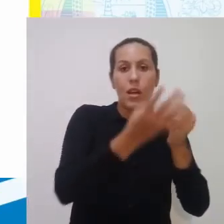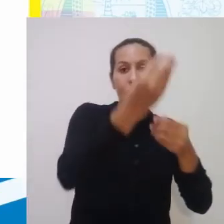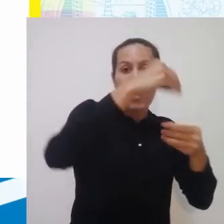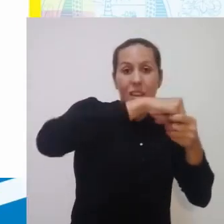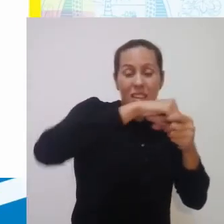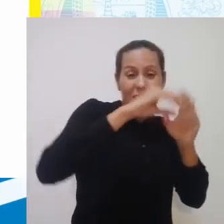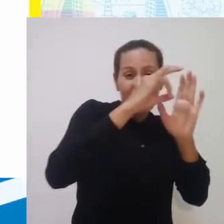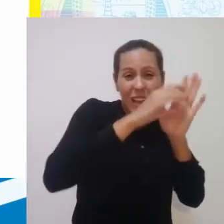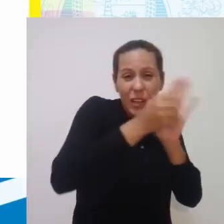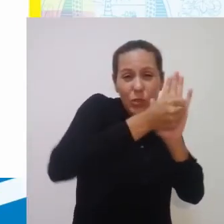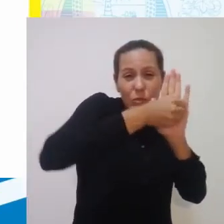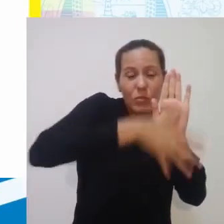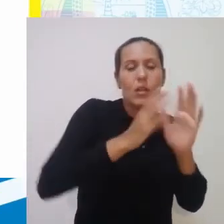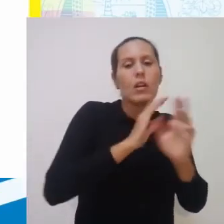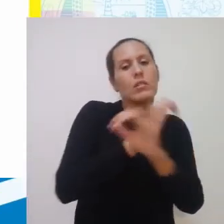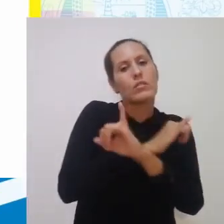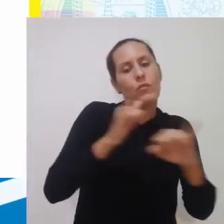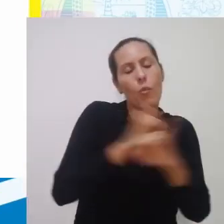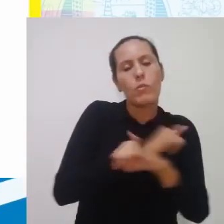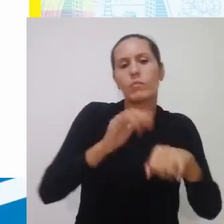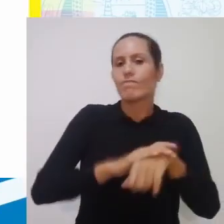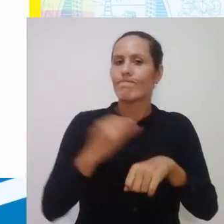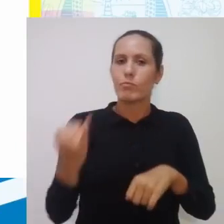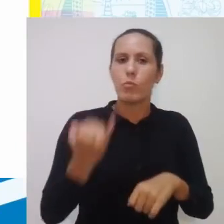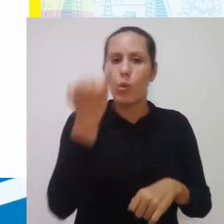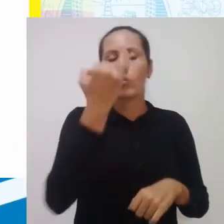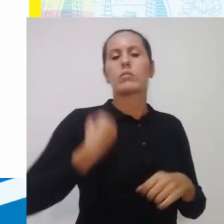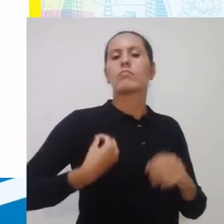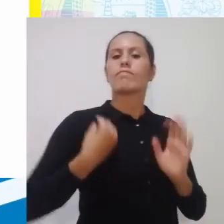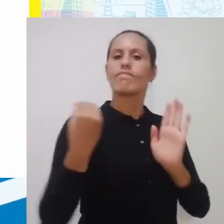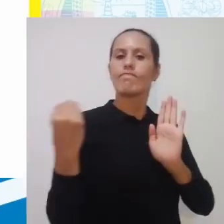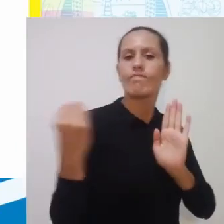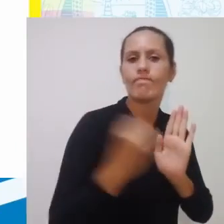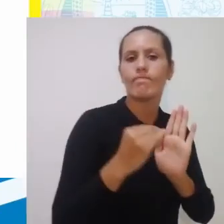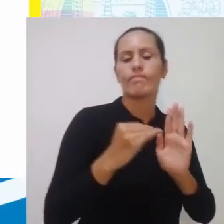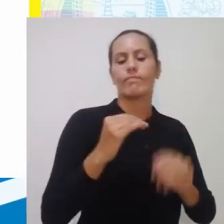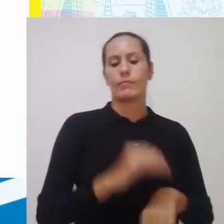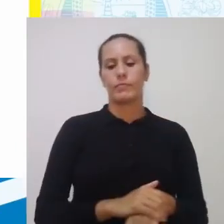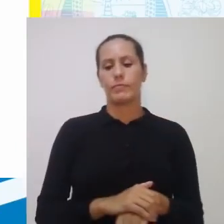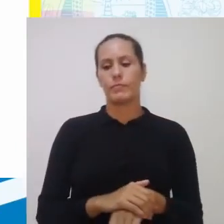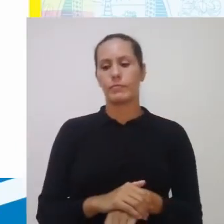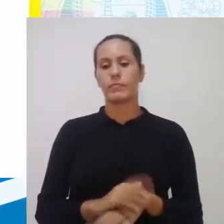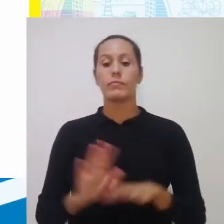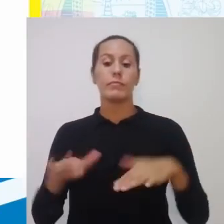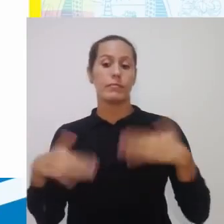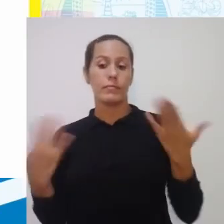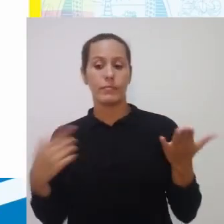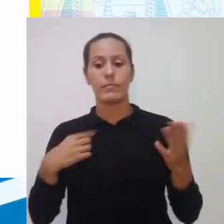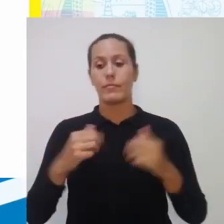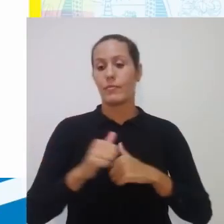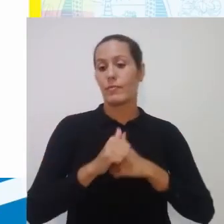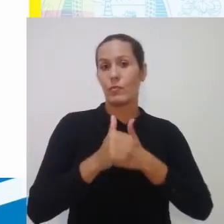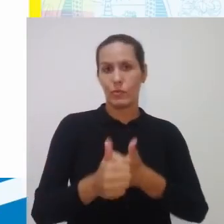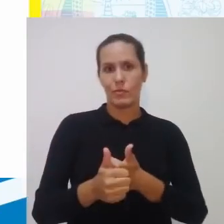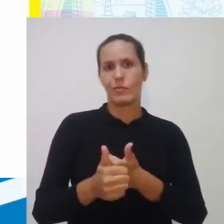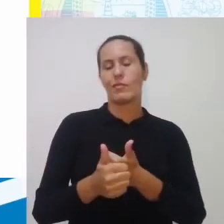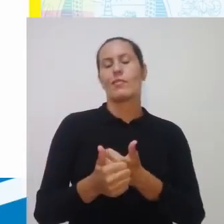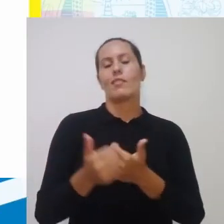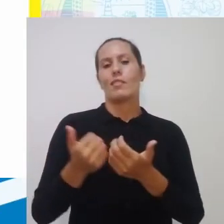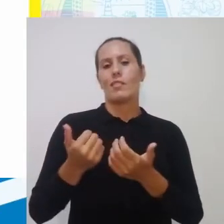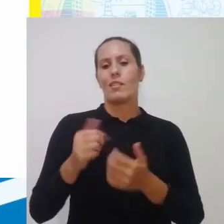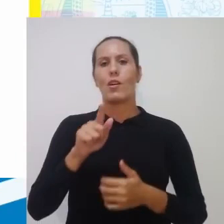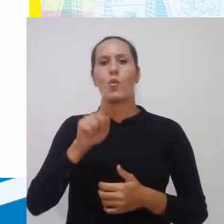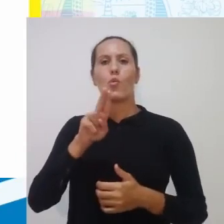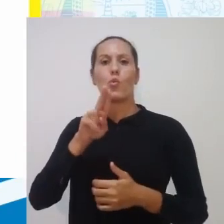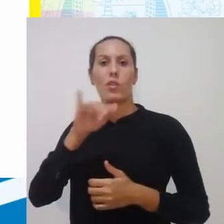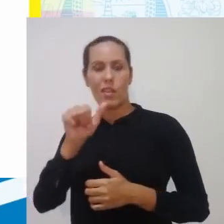dentro de cada um deles, ou seja, as informações que devem ser retidas na sua memória. E aí, o Guia do